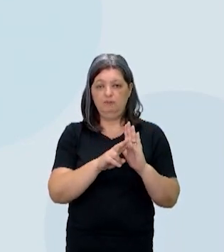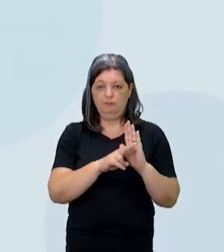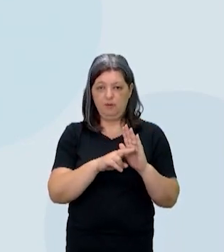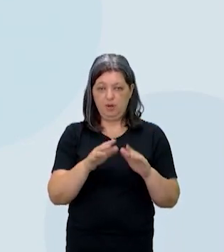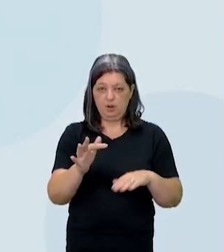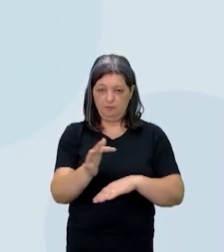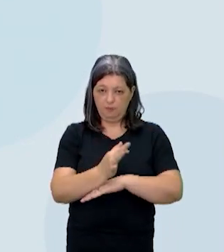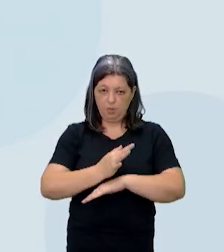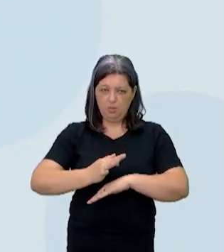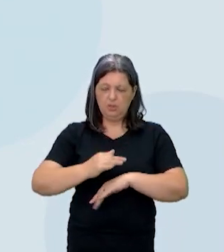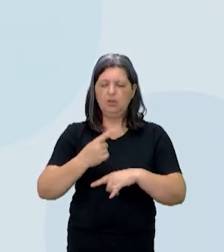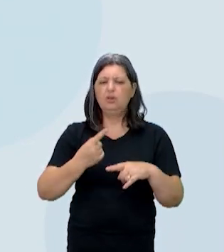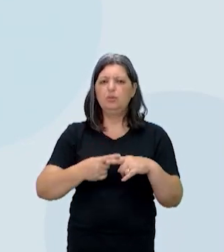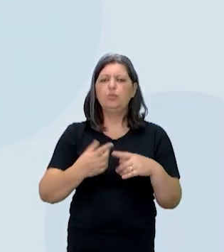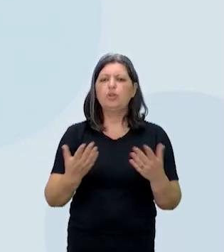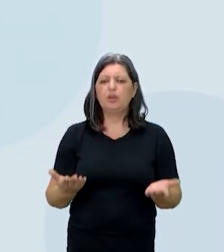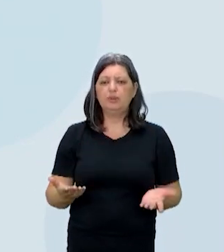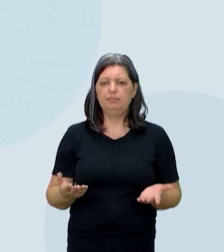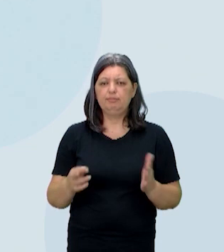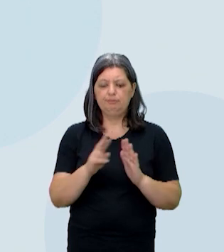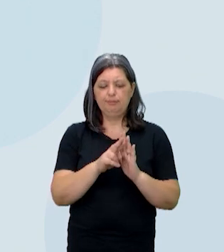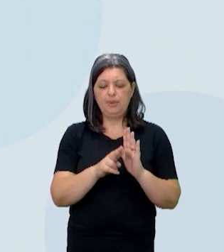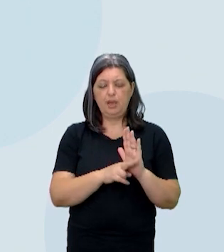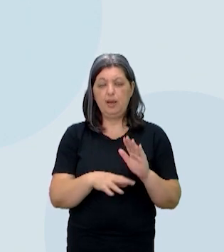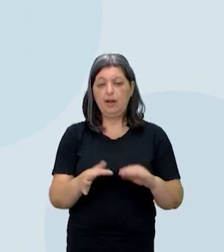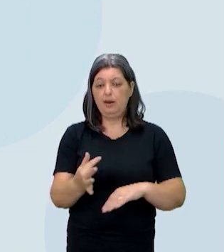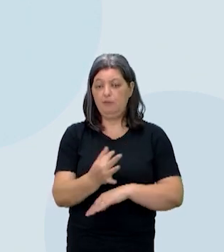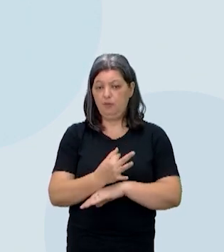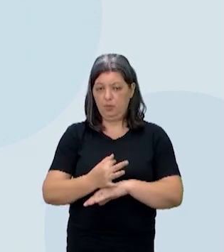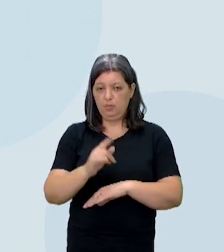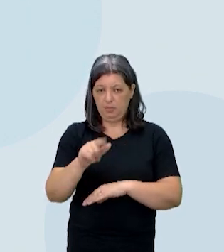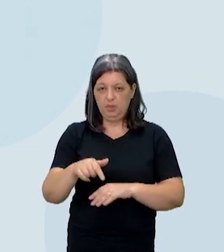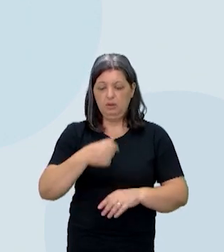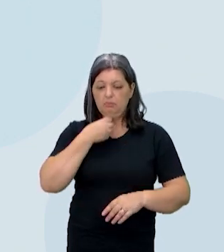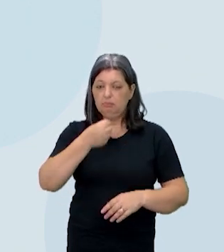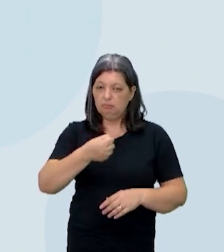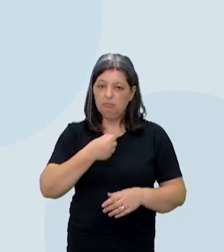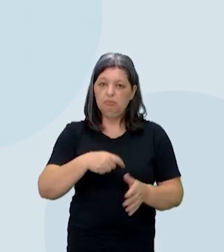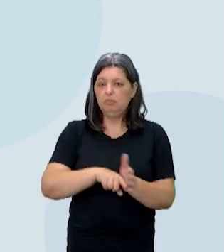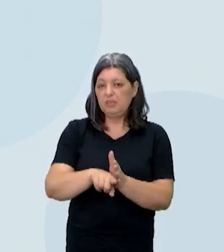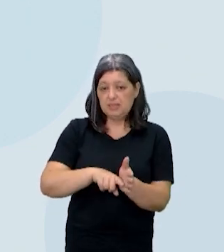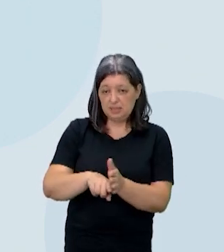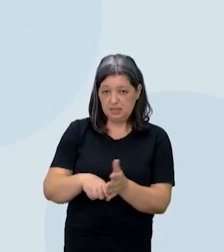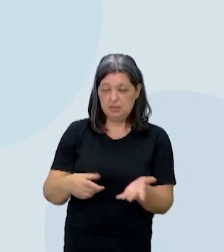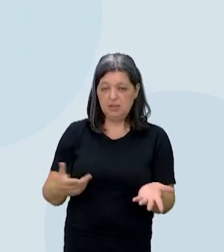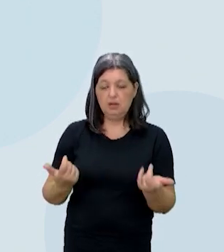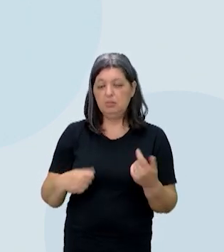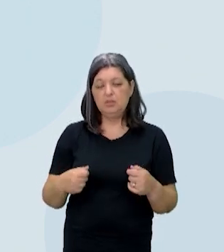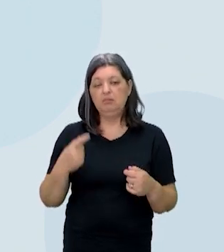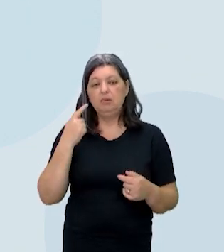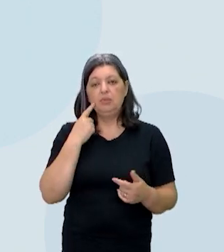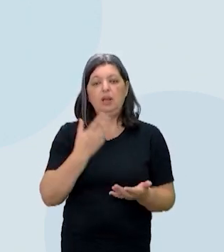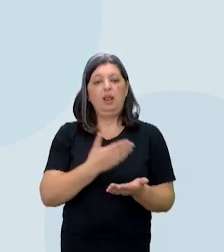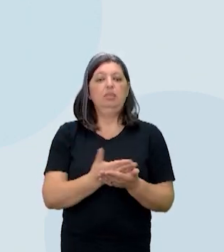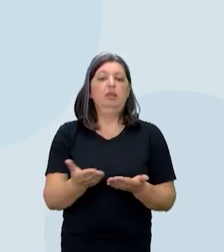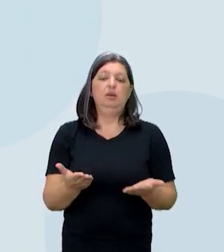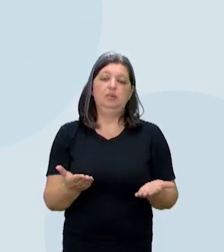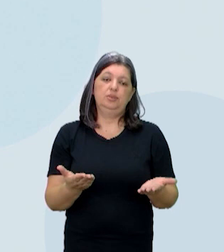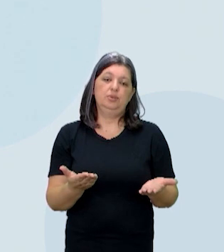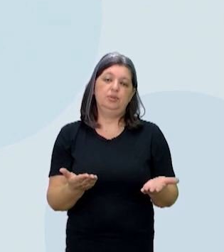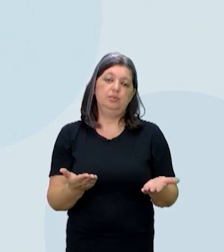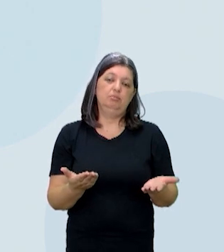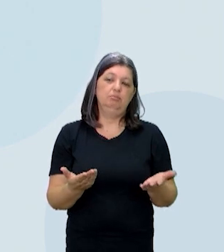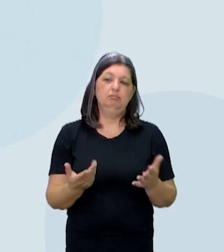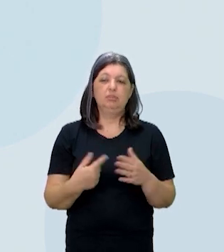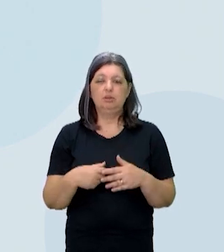formalidade. Por quê? O que seriam as regras de formalidade? Que se tratar ali de uma reportagem, tinha que ser, começar o texto todo cheio